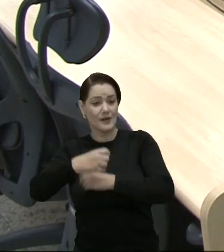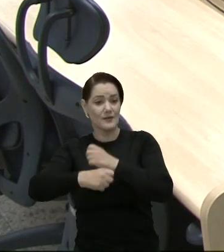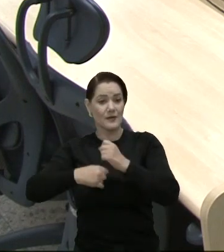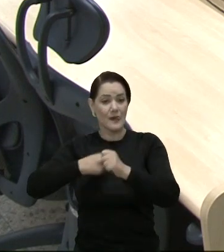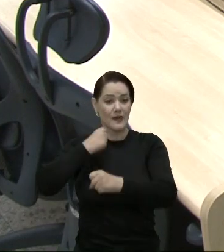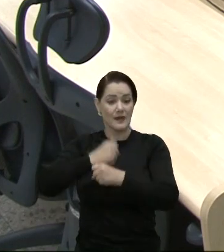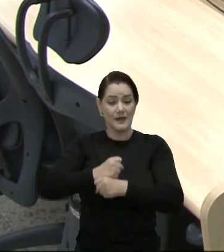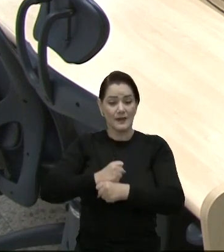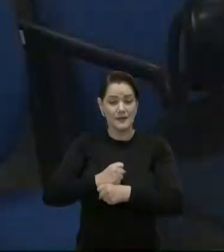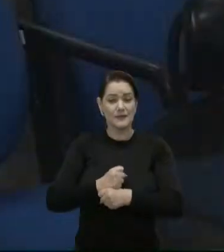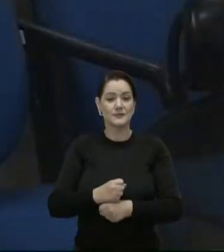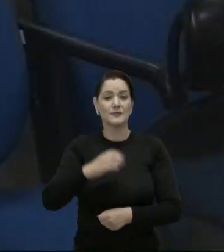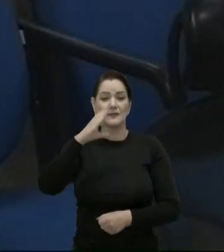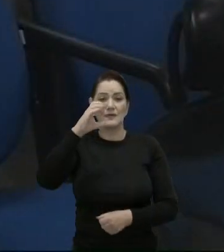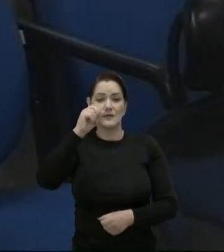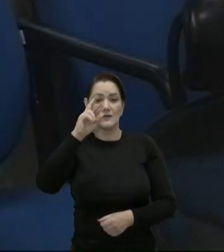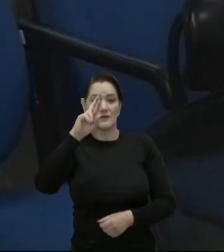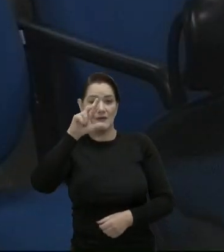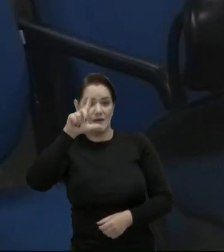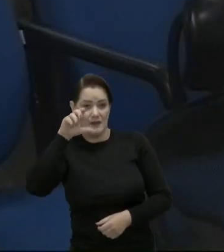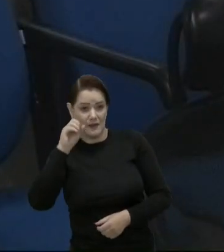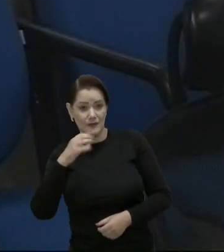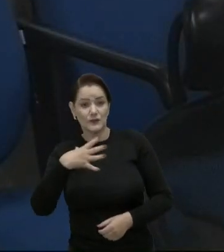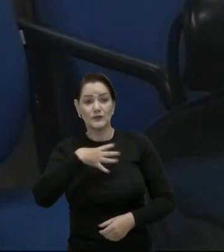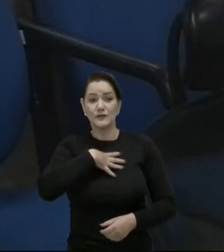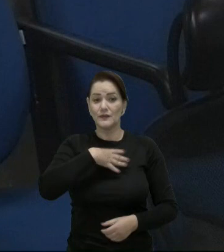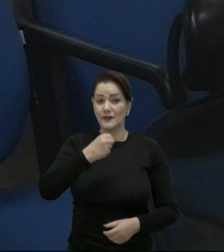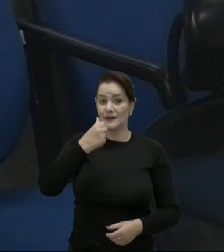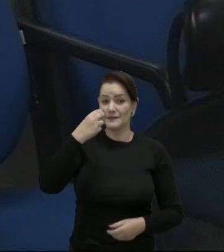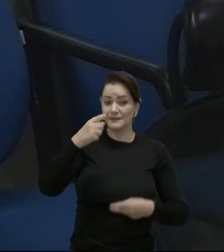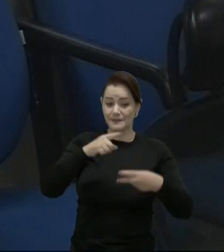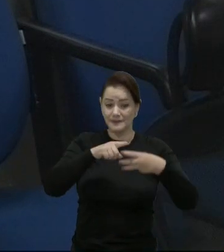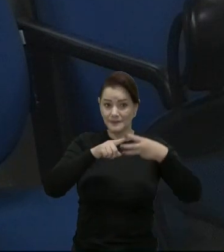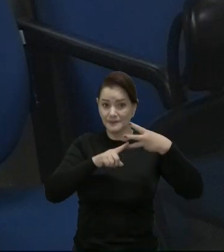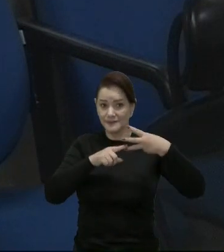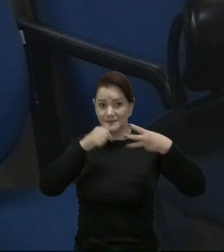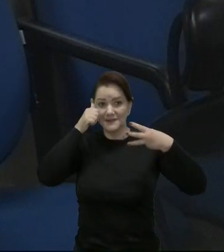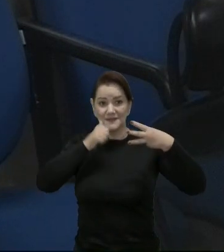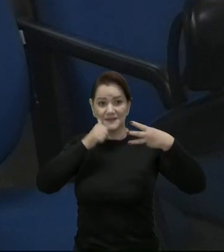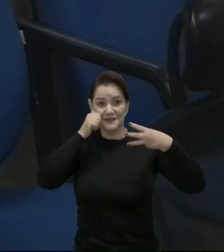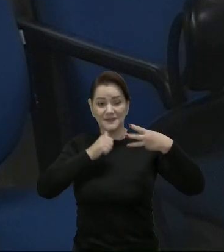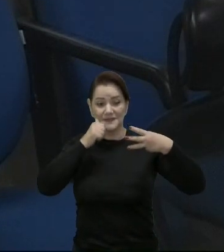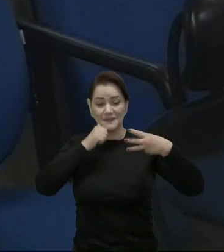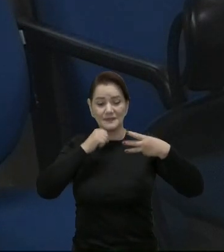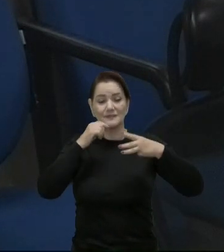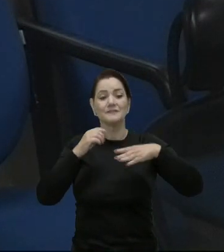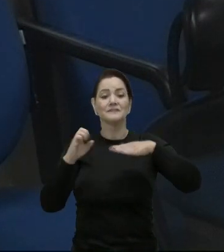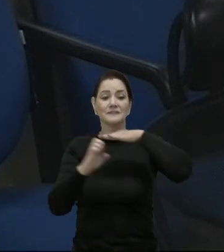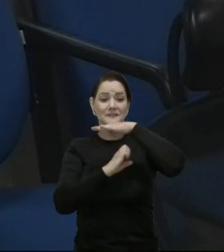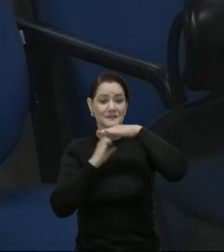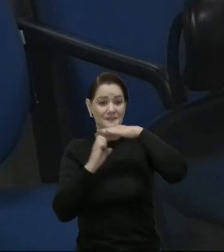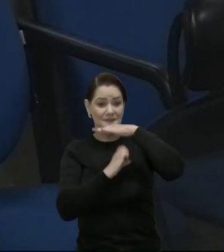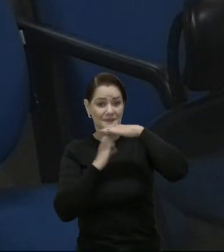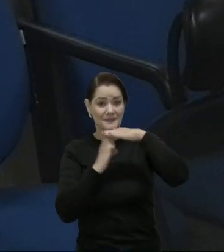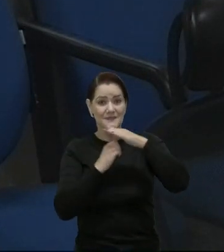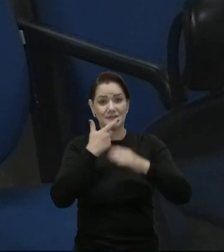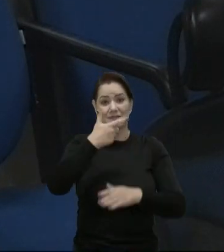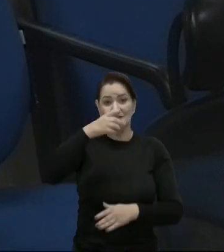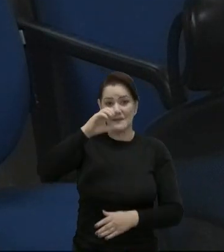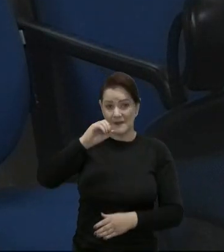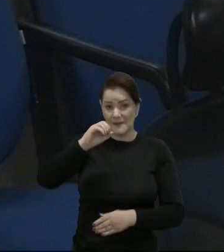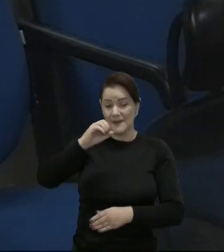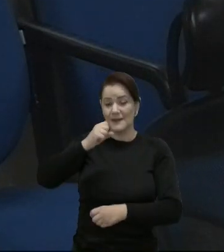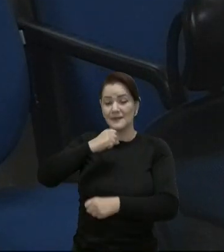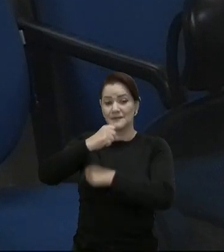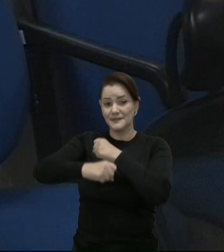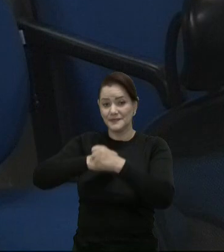de 3 princesas. Vanessa, Laura e Sofia, empreendedora, depois de 20 anos de carteira